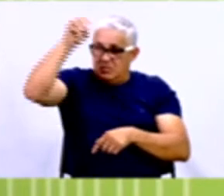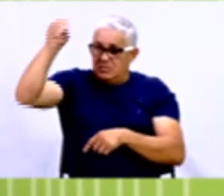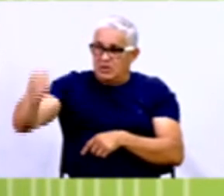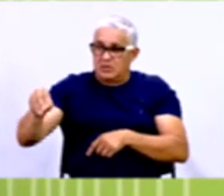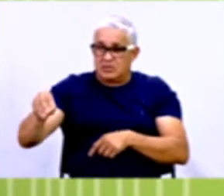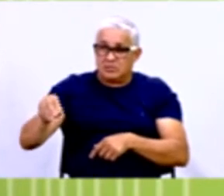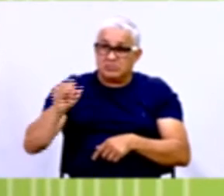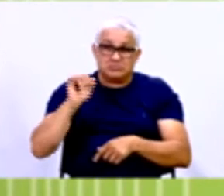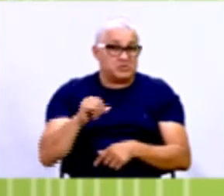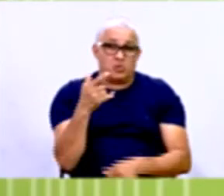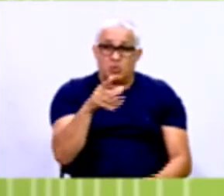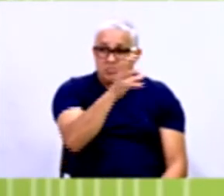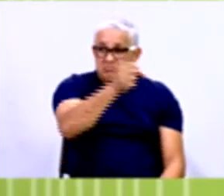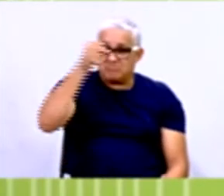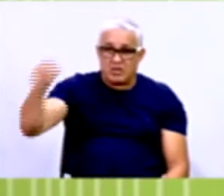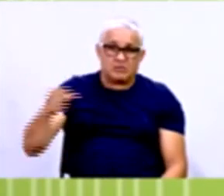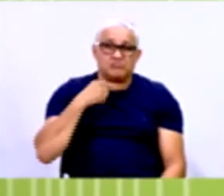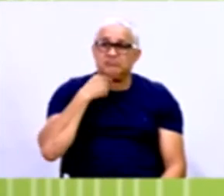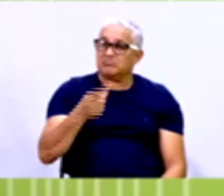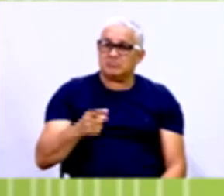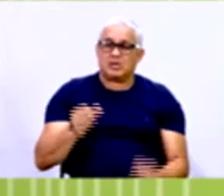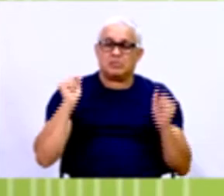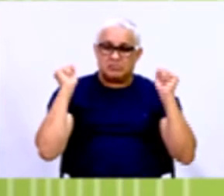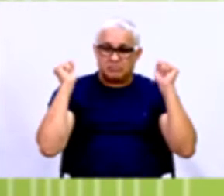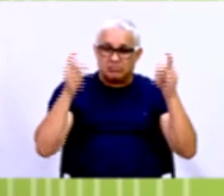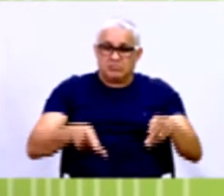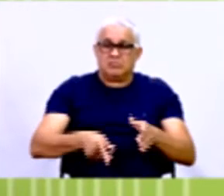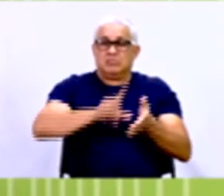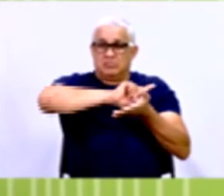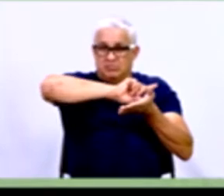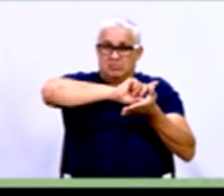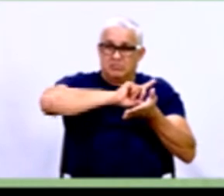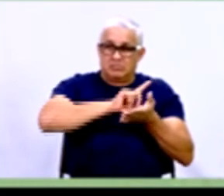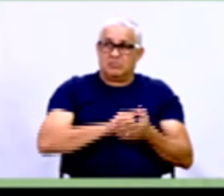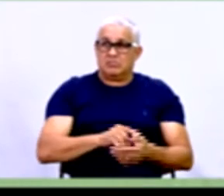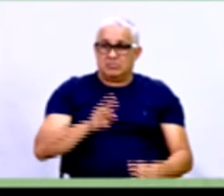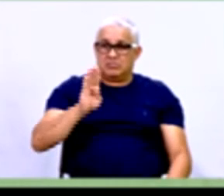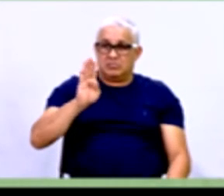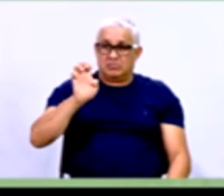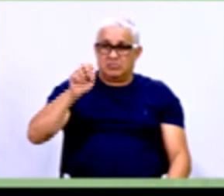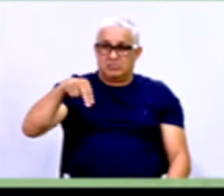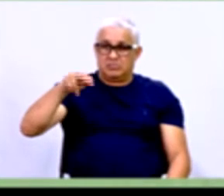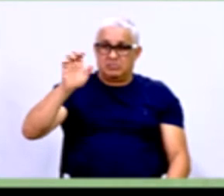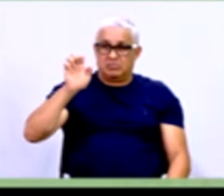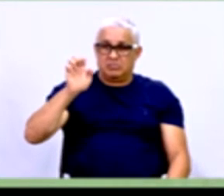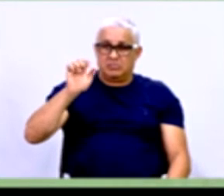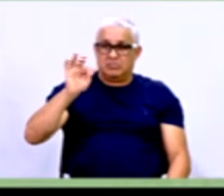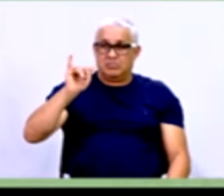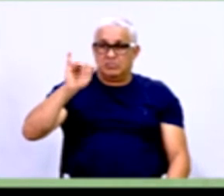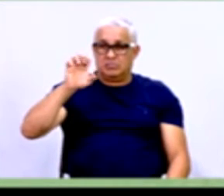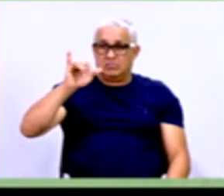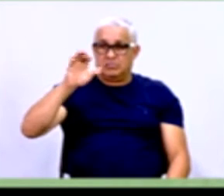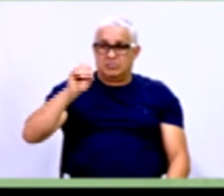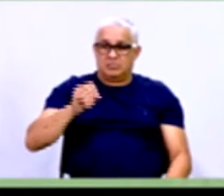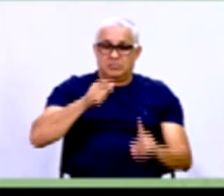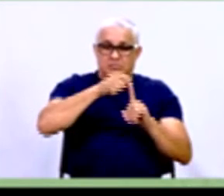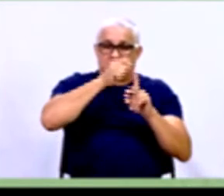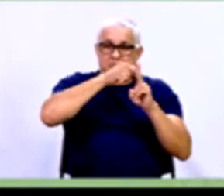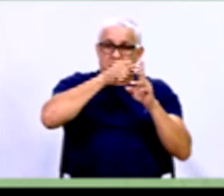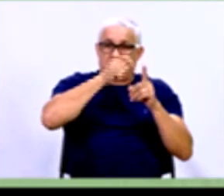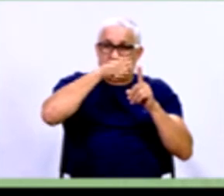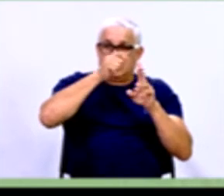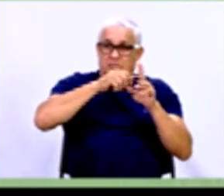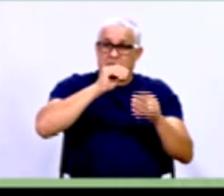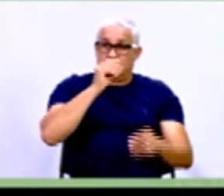tiver condição, ele vai, então, aposentar-se por invalidez. E o benefício diz o seguinte: o valor mensal da aposentadoria